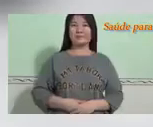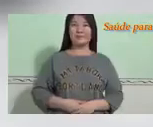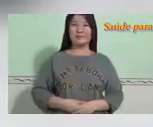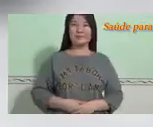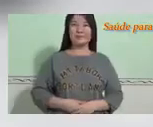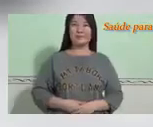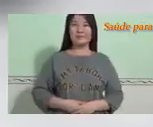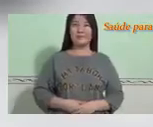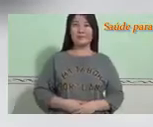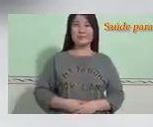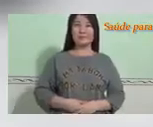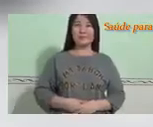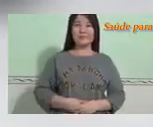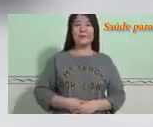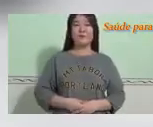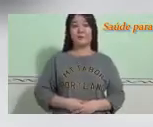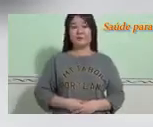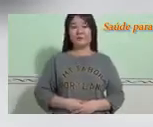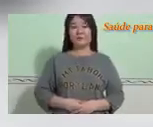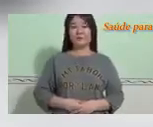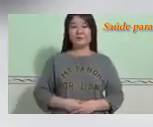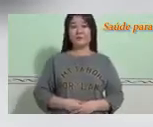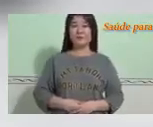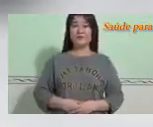Lembra que hora se deve ir para a cama.